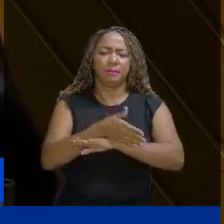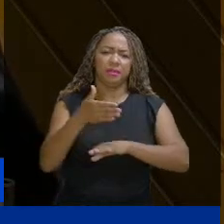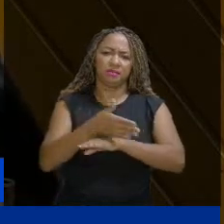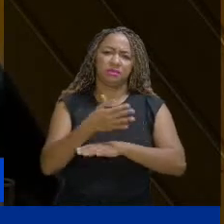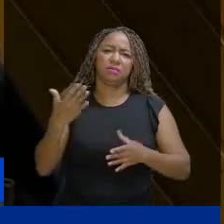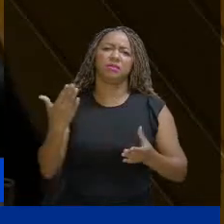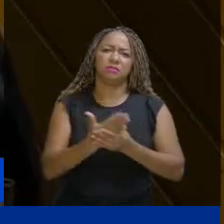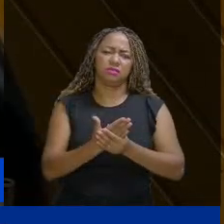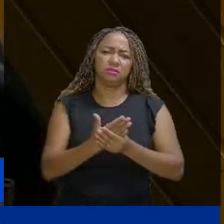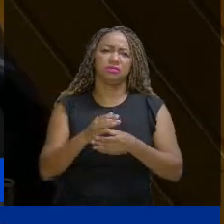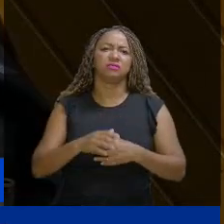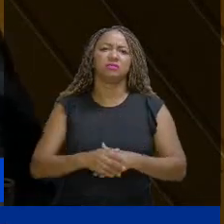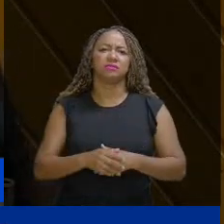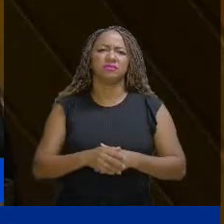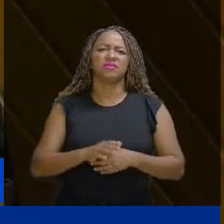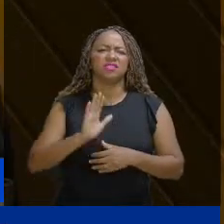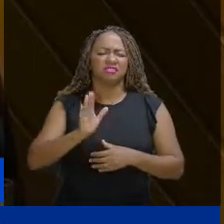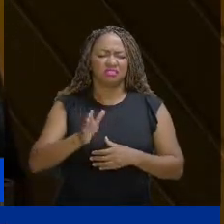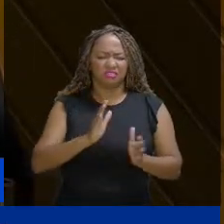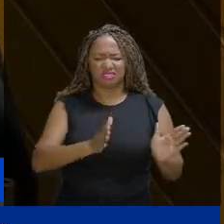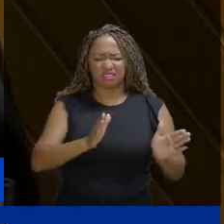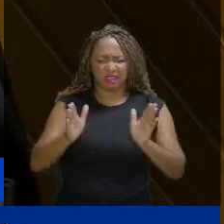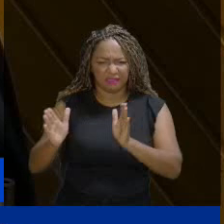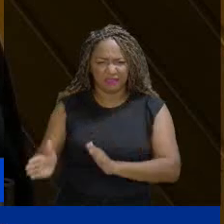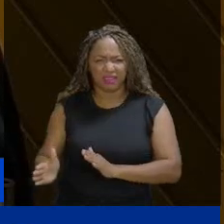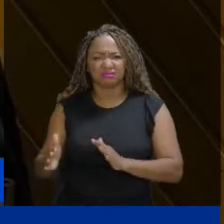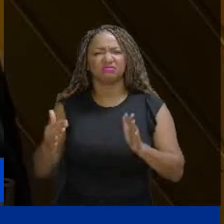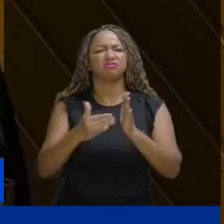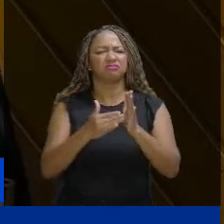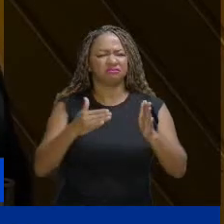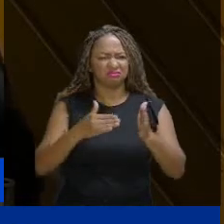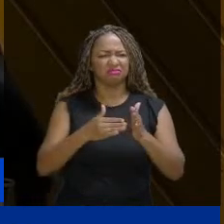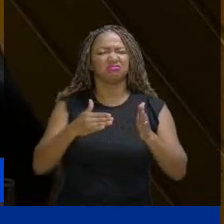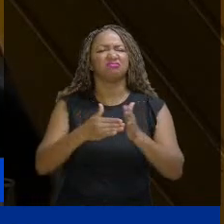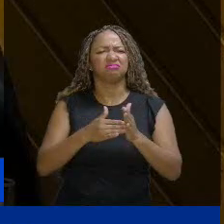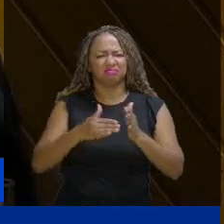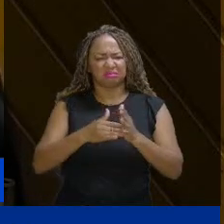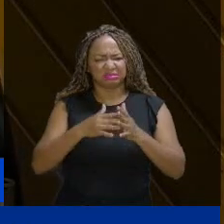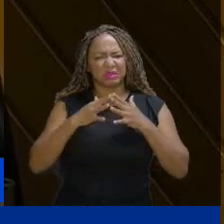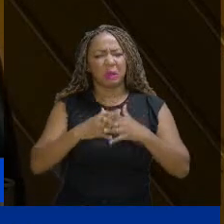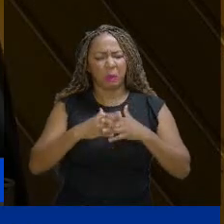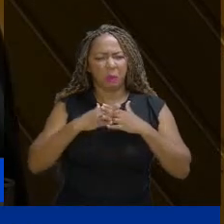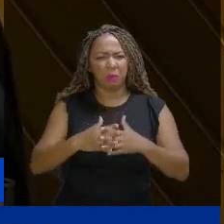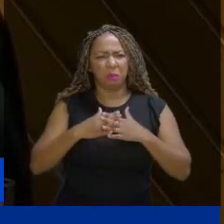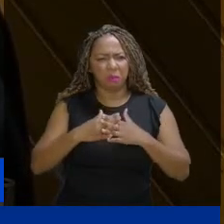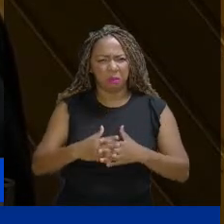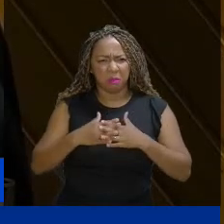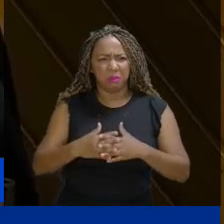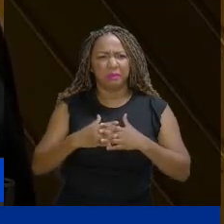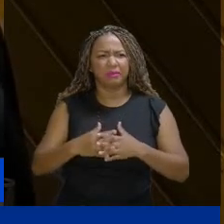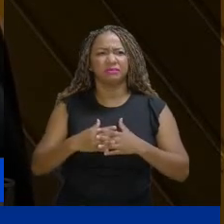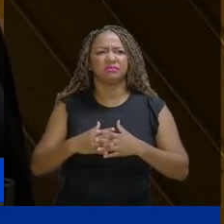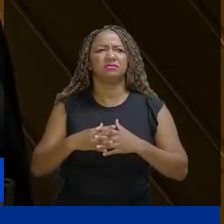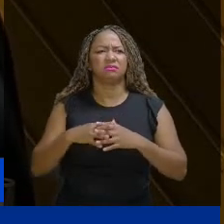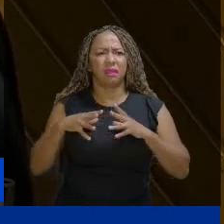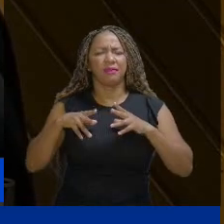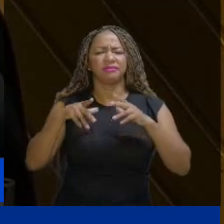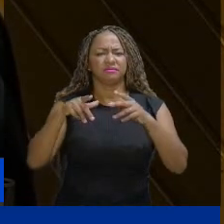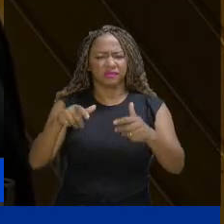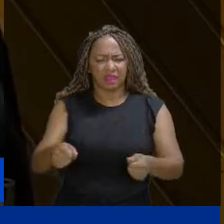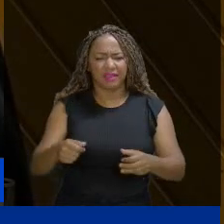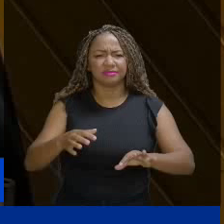no processo. Isso gerou uma série de embaraços, tem gerado uma série de embaraços no campo prático, porque nem todas as